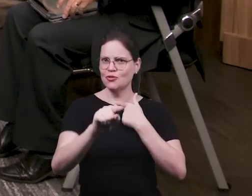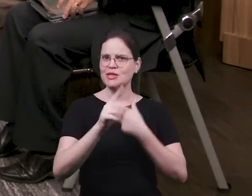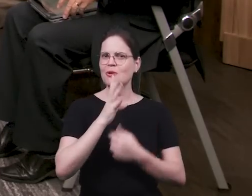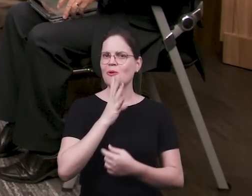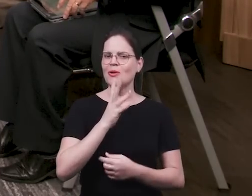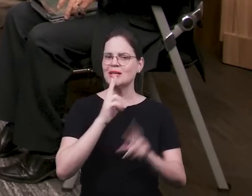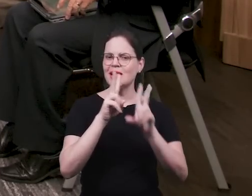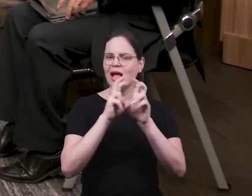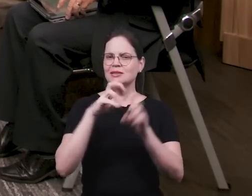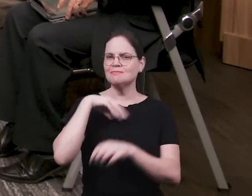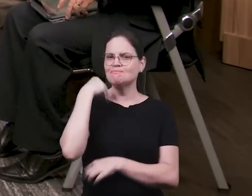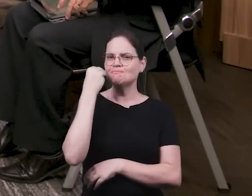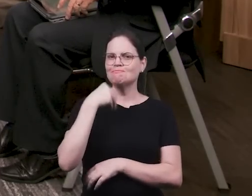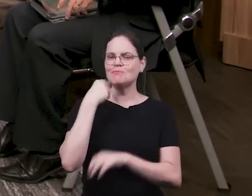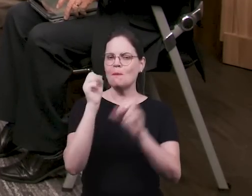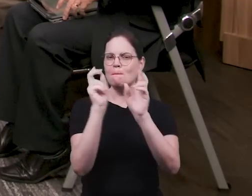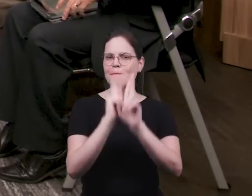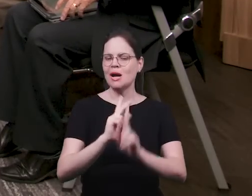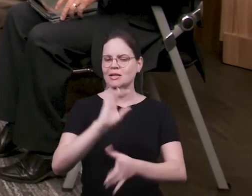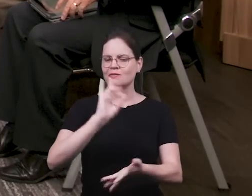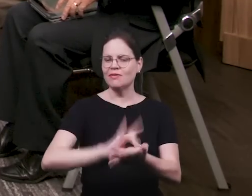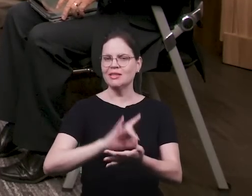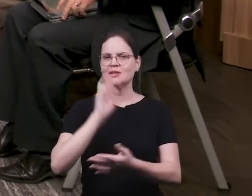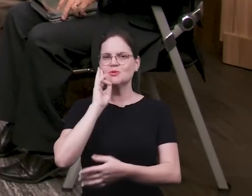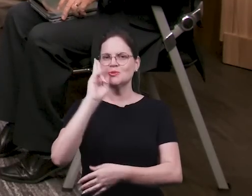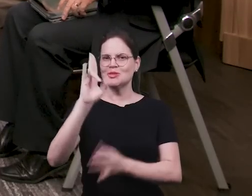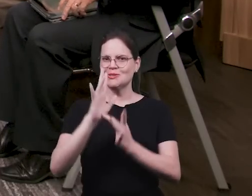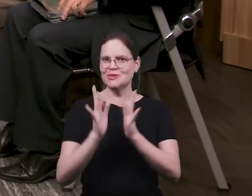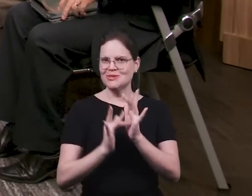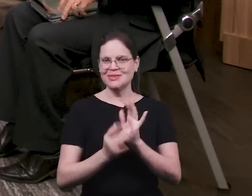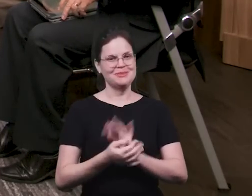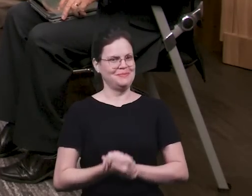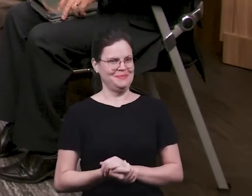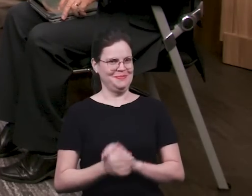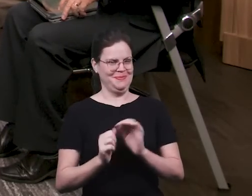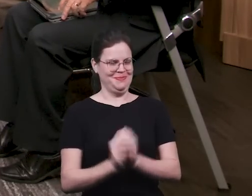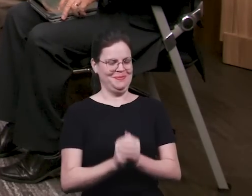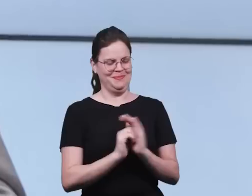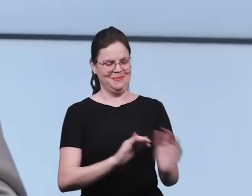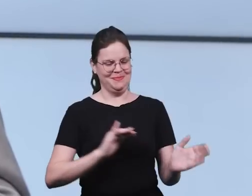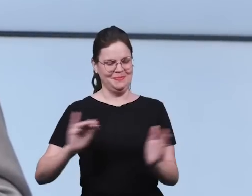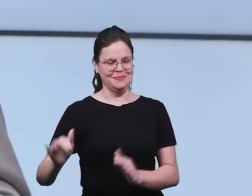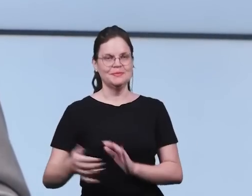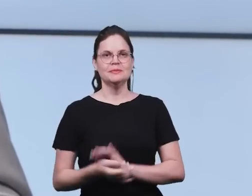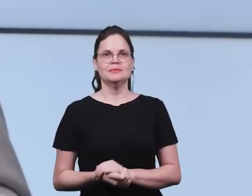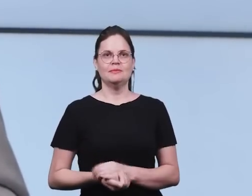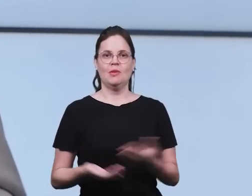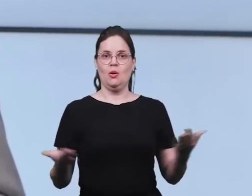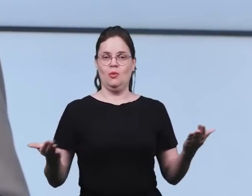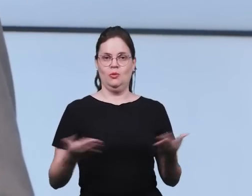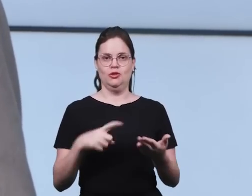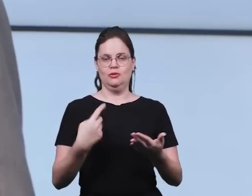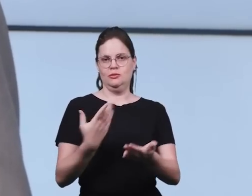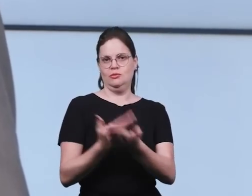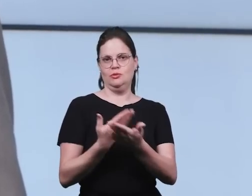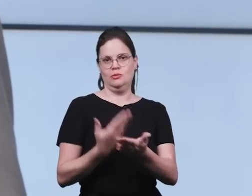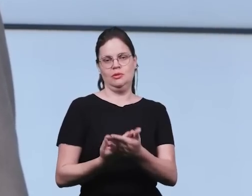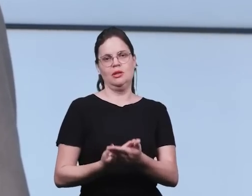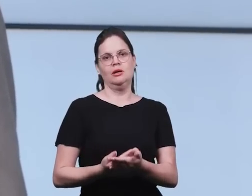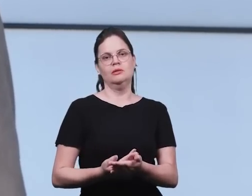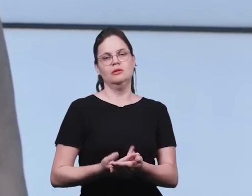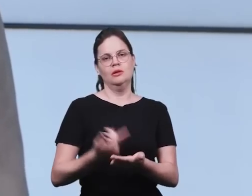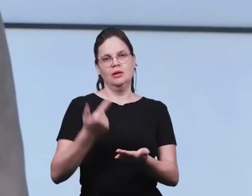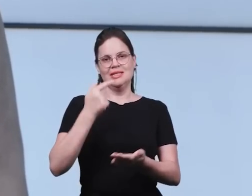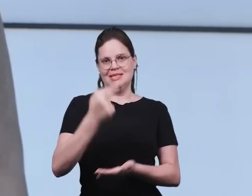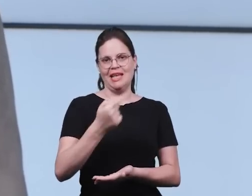você conheça e viva a verdadeira paz do Senhor Jesus. Muito bem, a gente está nas 7 cartas do Apocalipse,